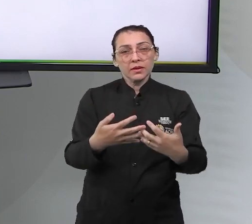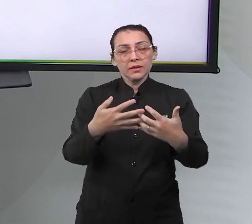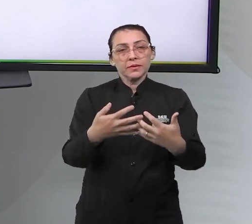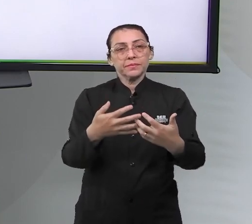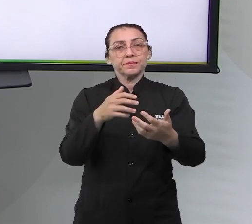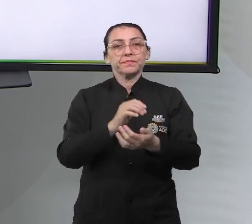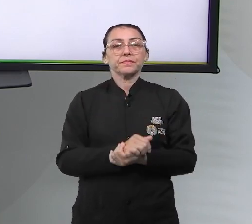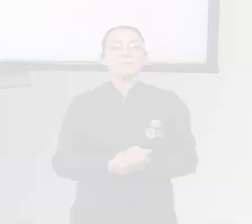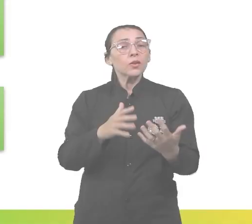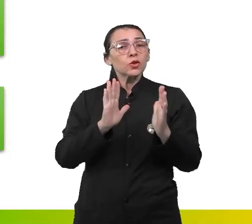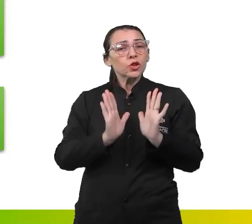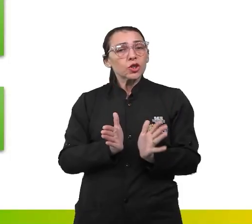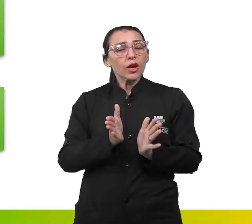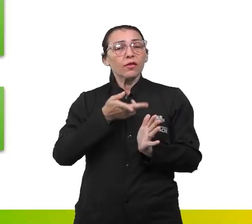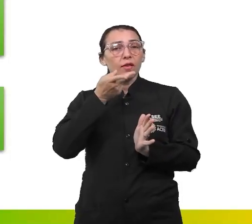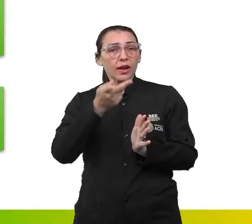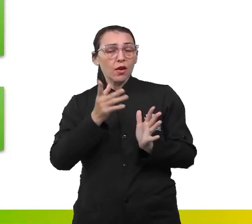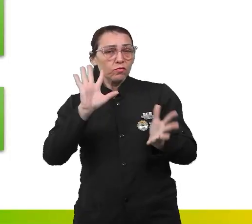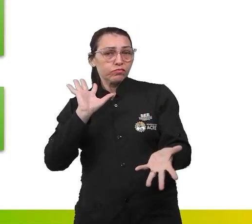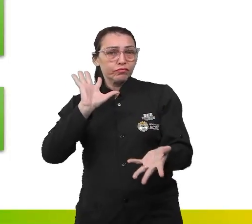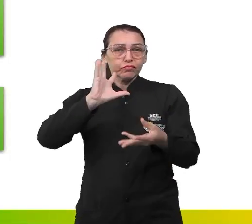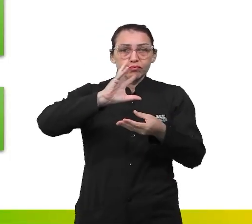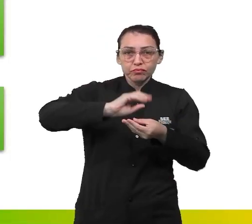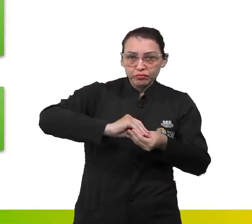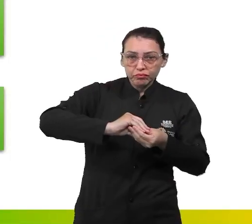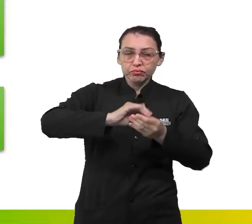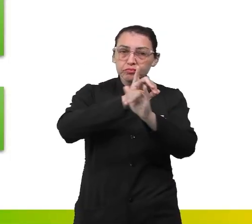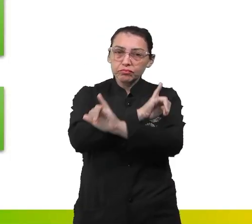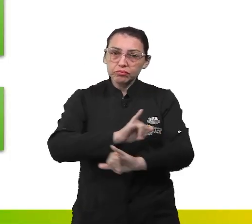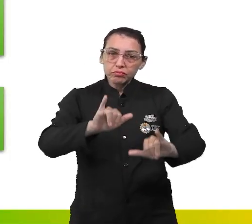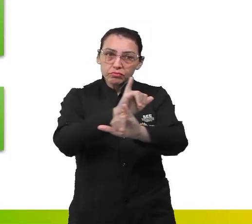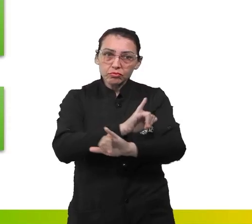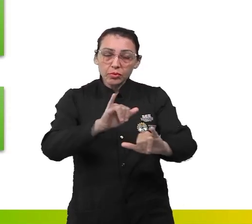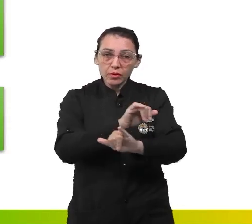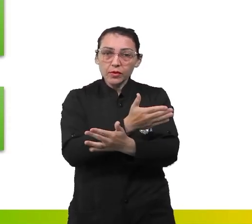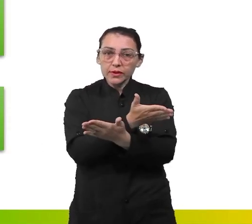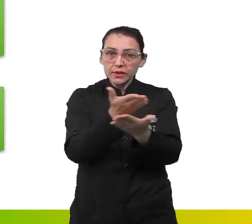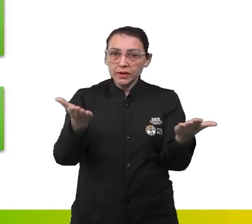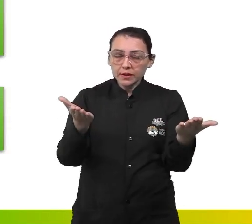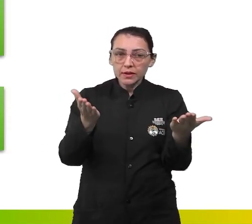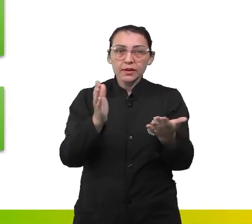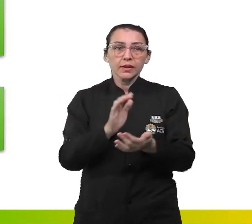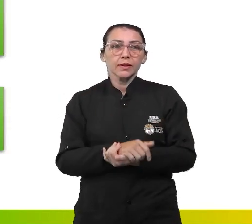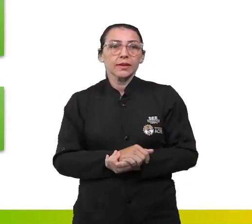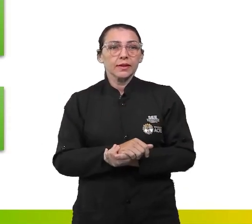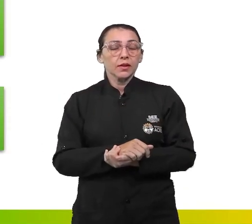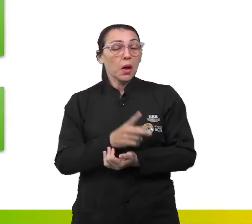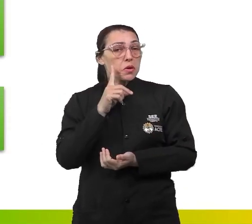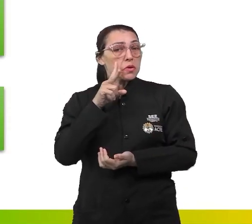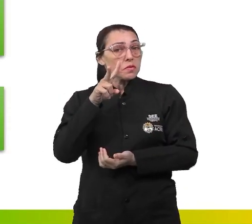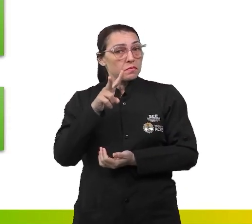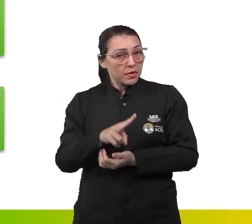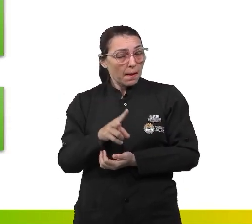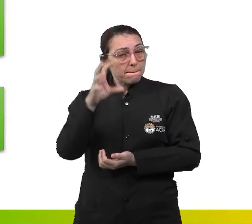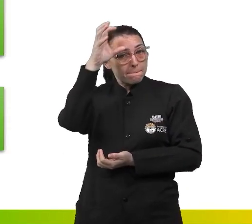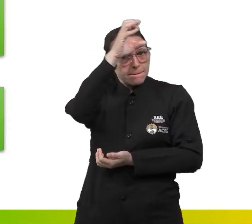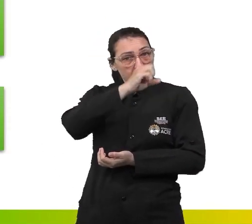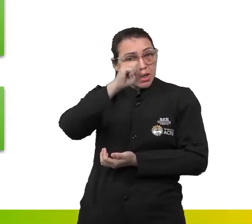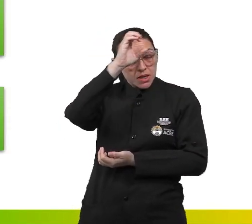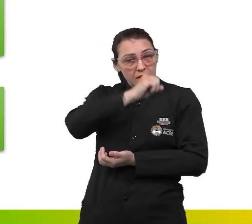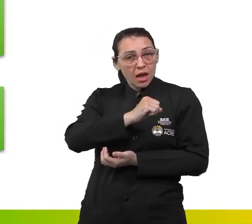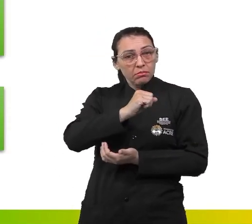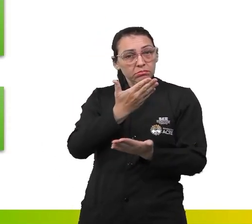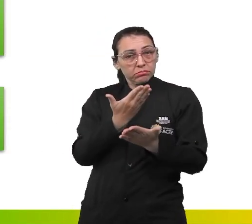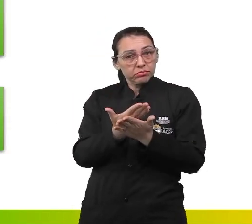nessas explicações, eu vou resumir essas informações para vocês. Então, nós aprendemos ao